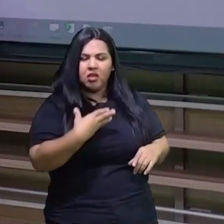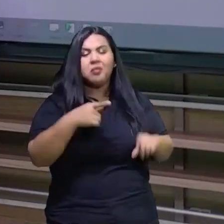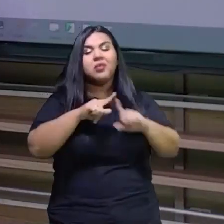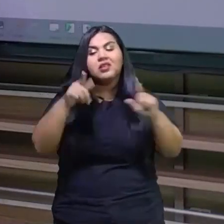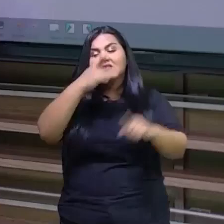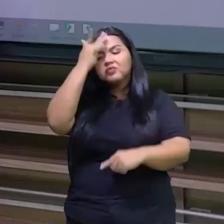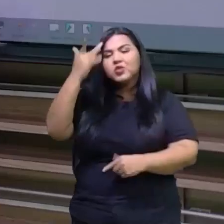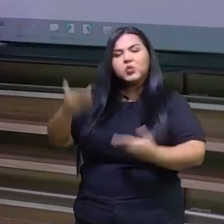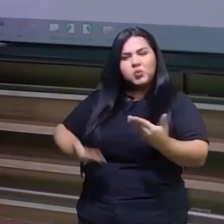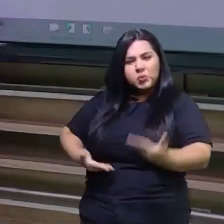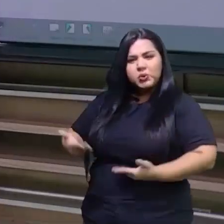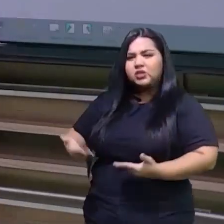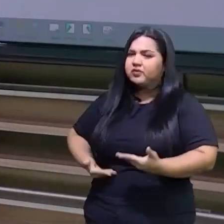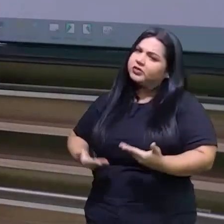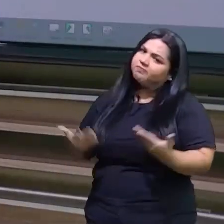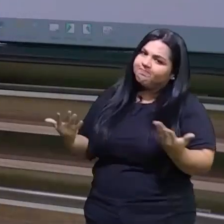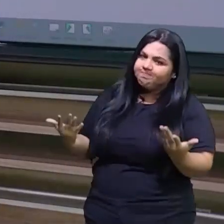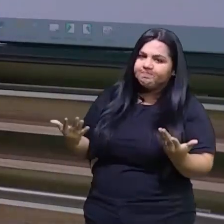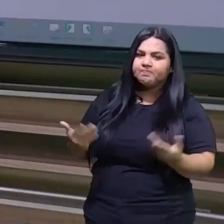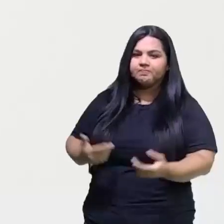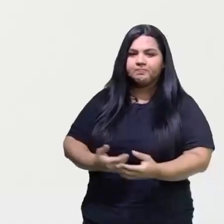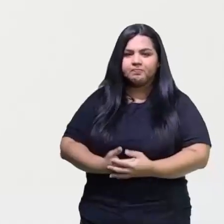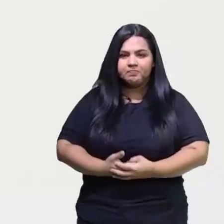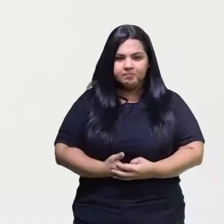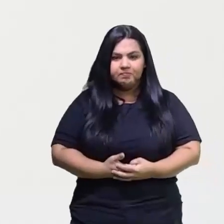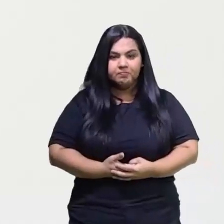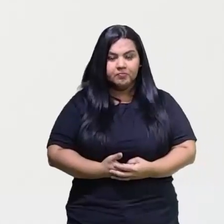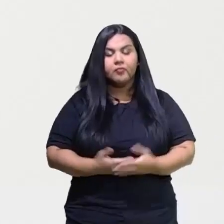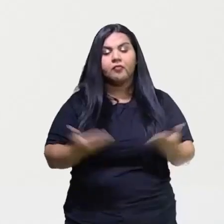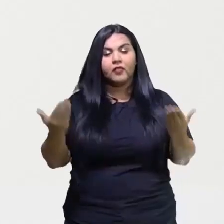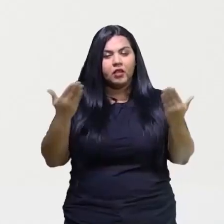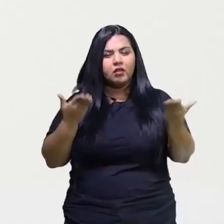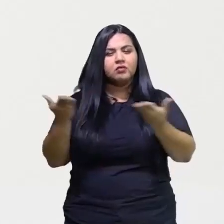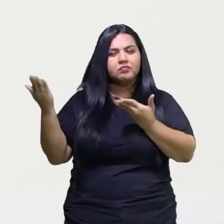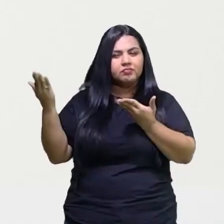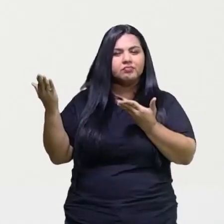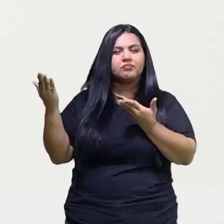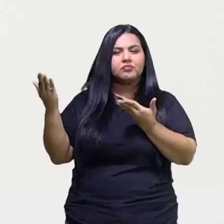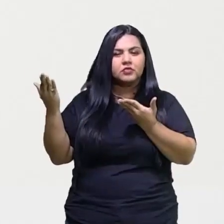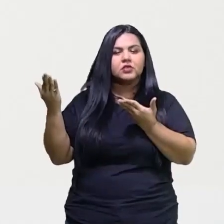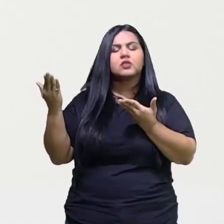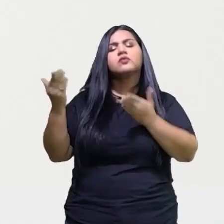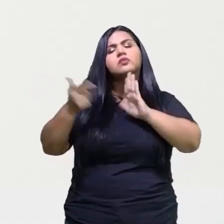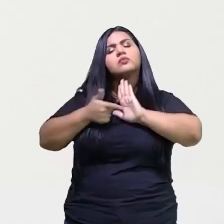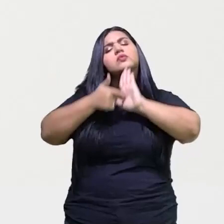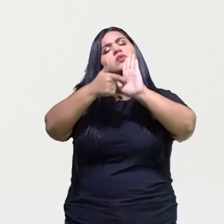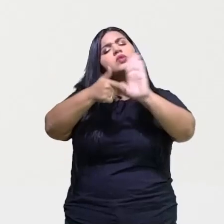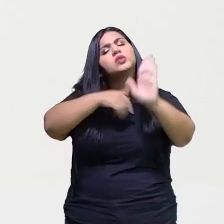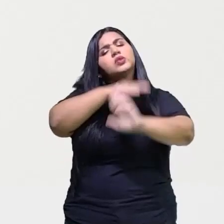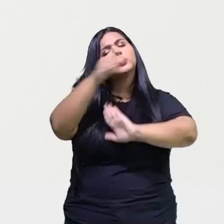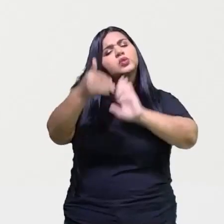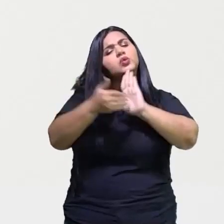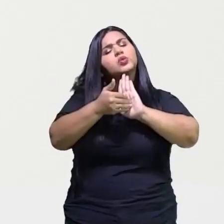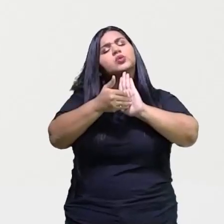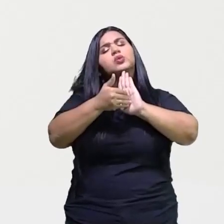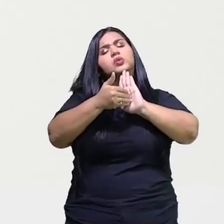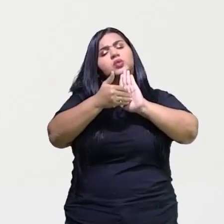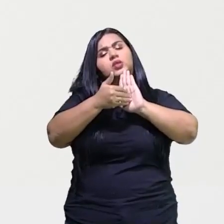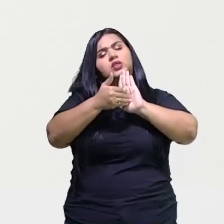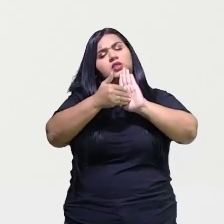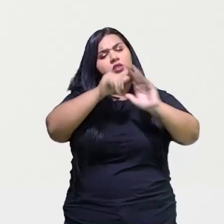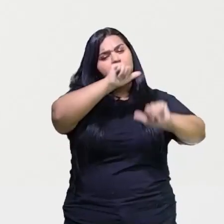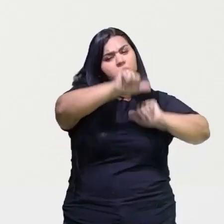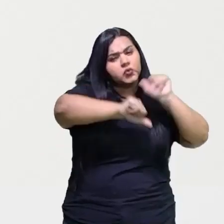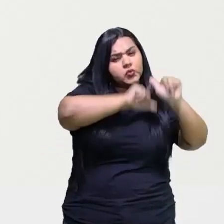bem assim. Voltando para a tela, aí nós vamos ver que vai trazer toda essa mudança, vai trazer